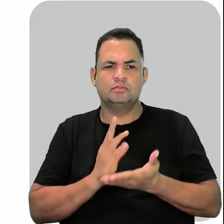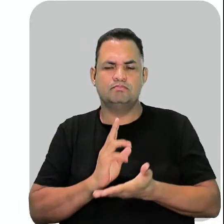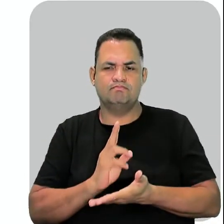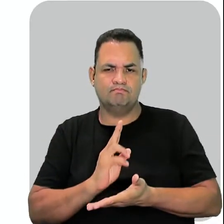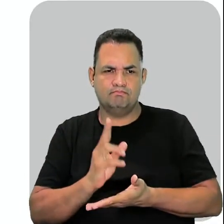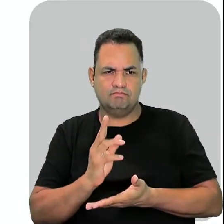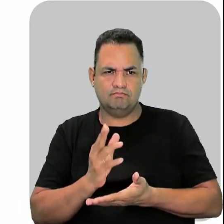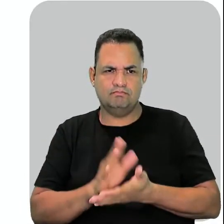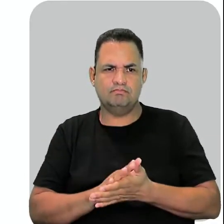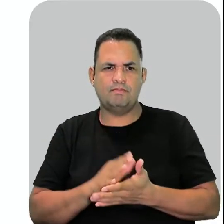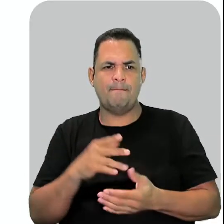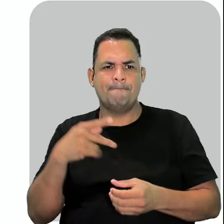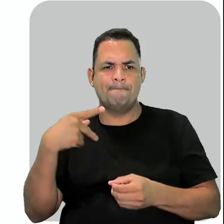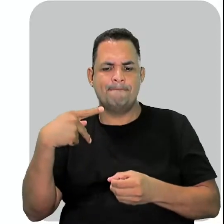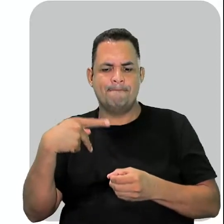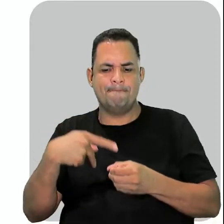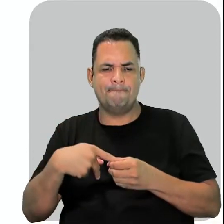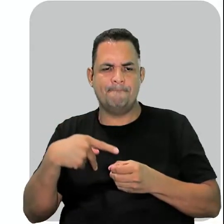de processos